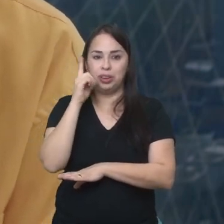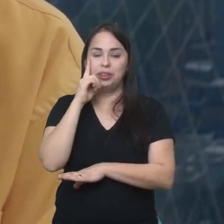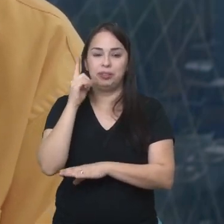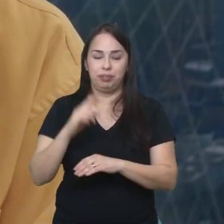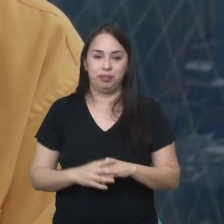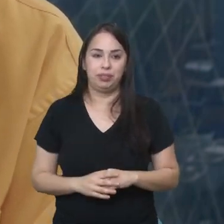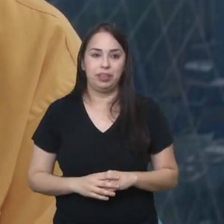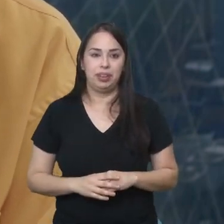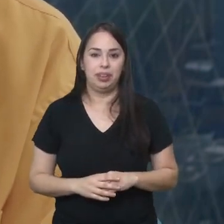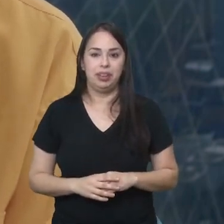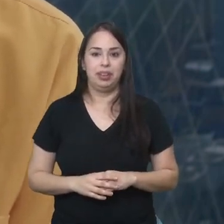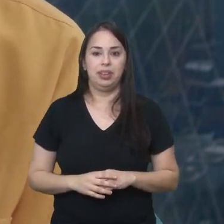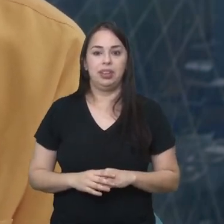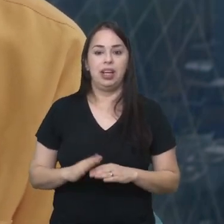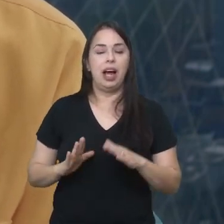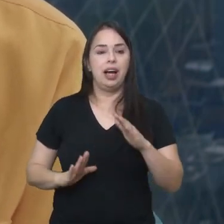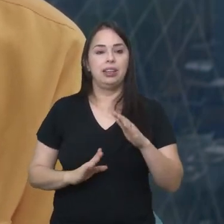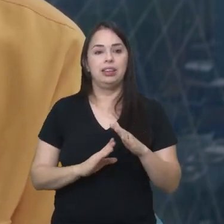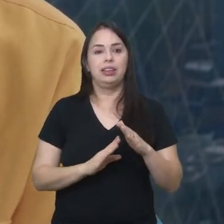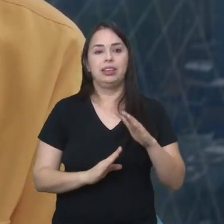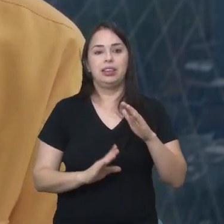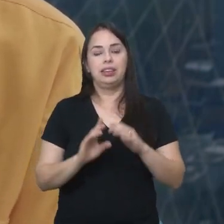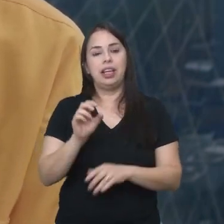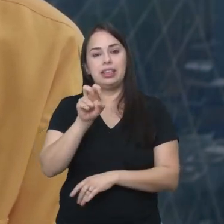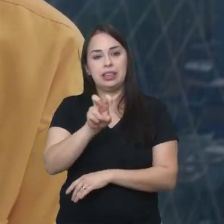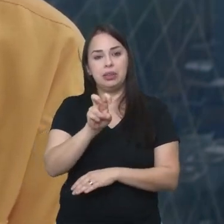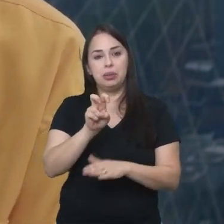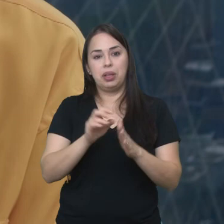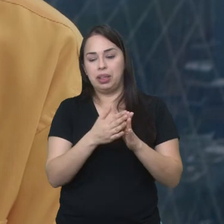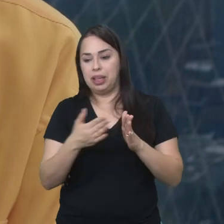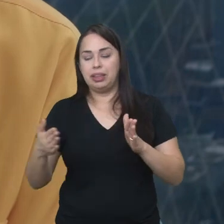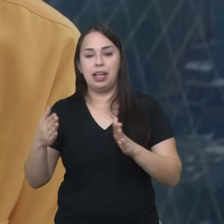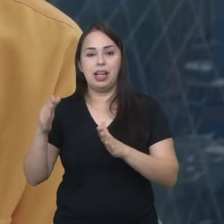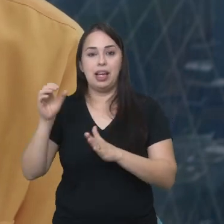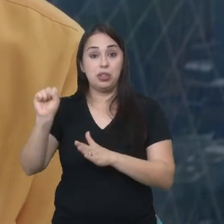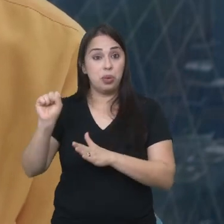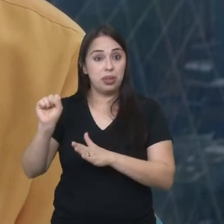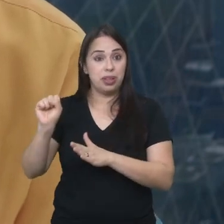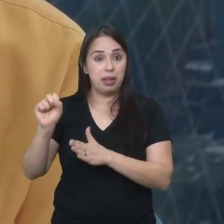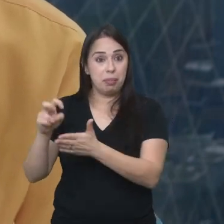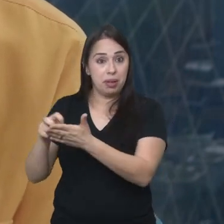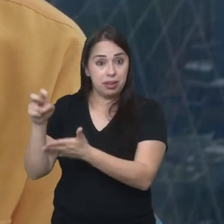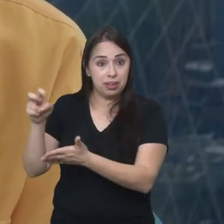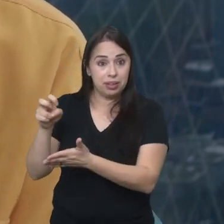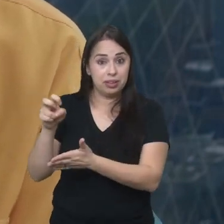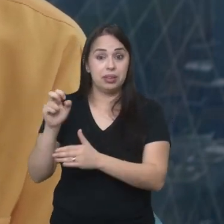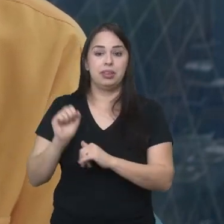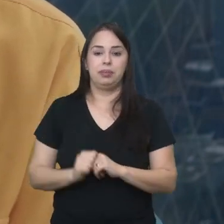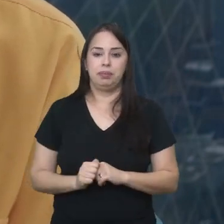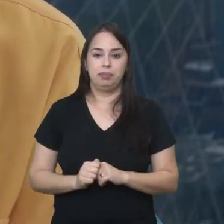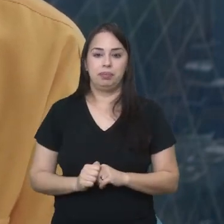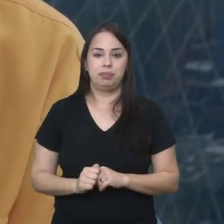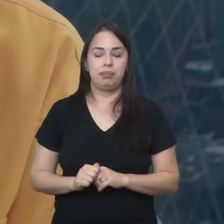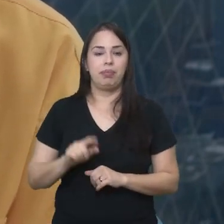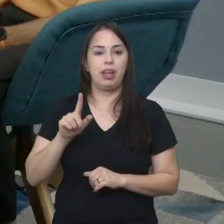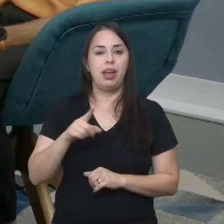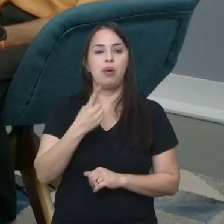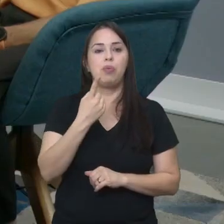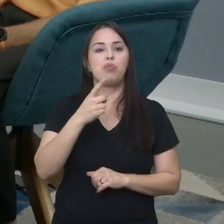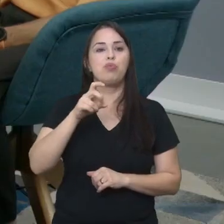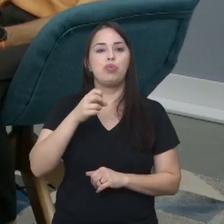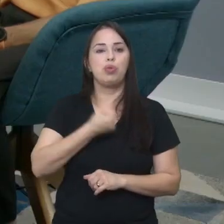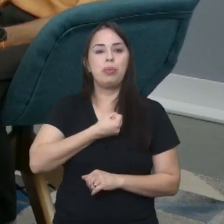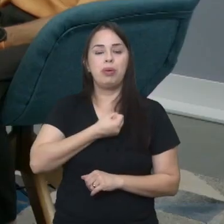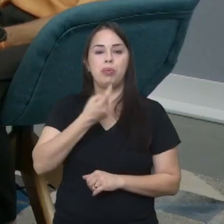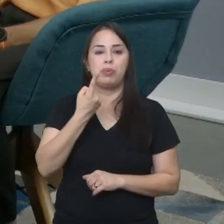as 8 horas do dia seguinte, os acionamentos do conselheiro para atuar enquanto plantão seria através do 153 e de 156. Doutor Gilson,